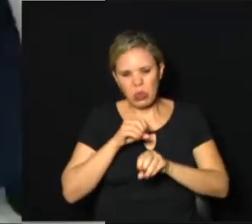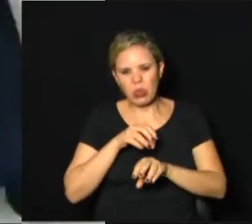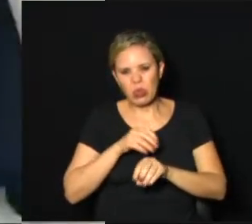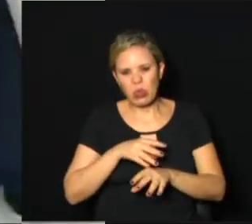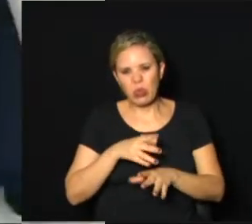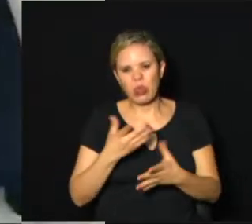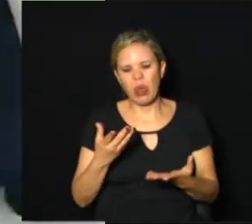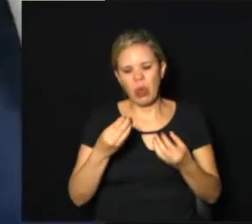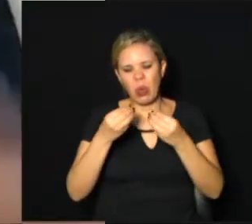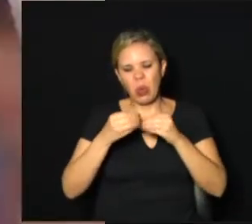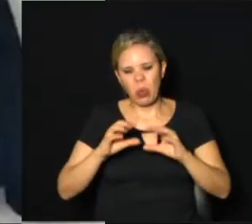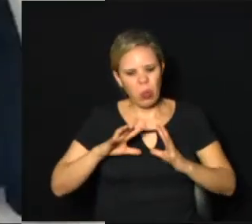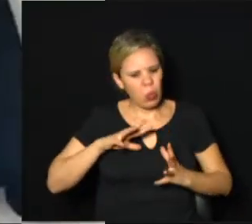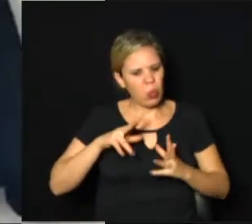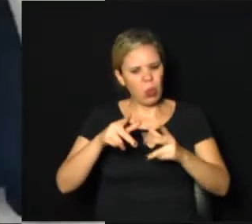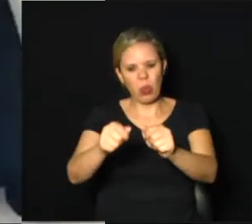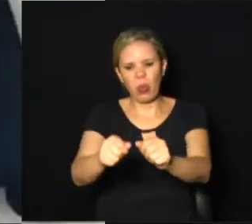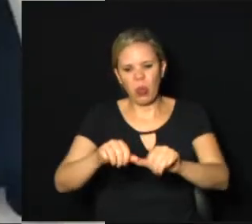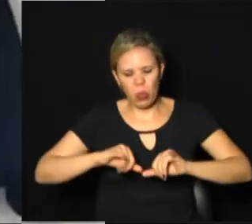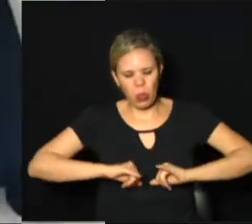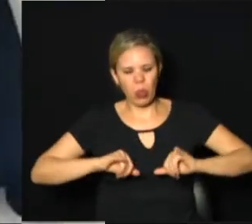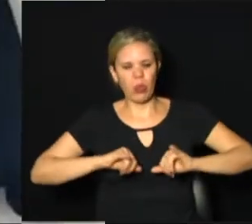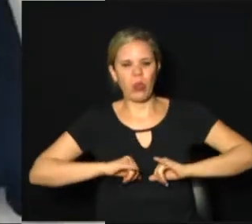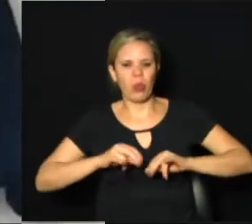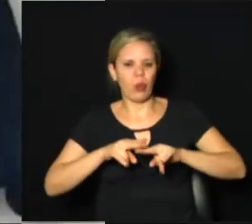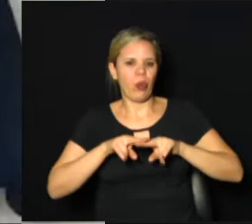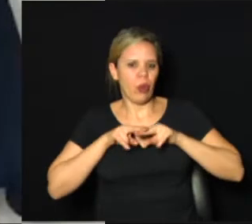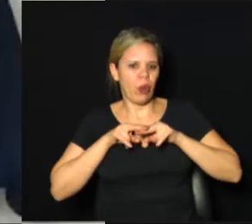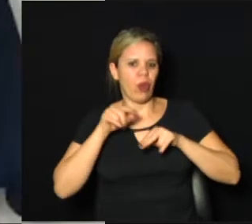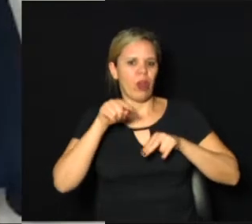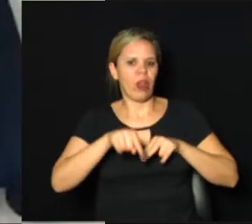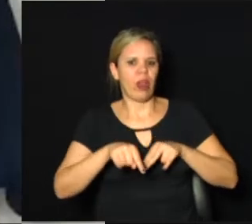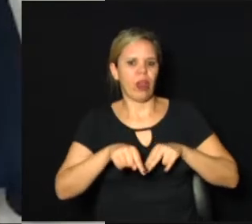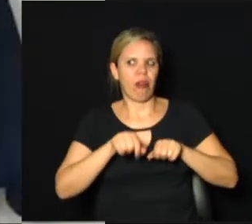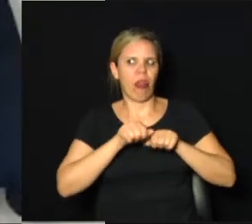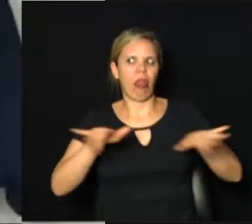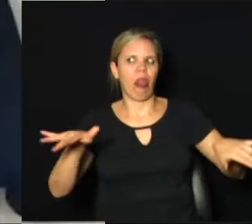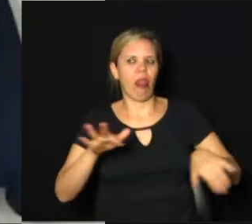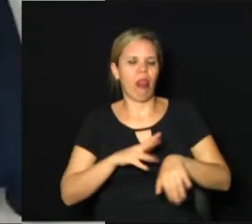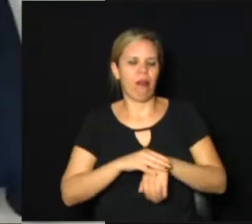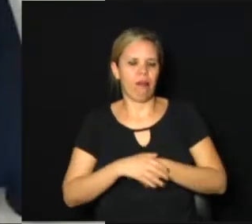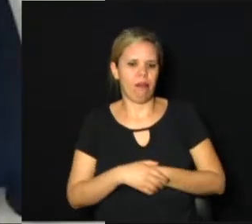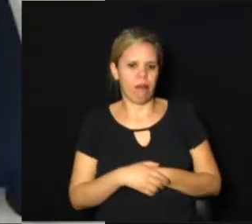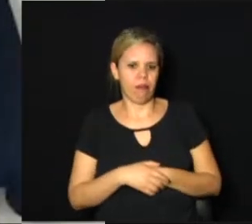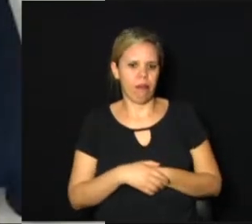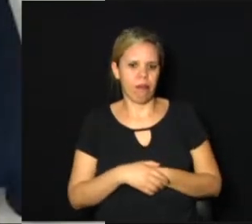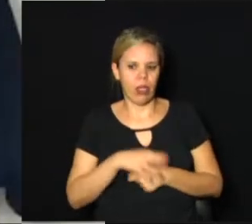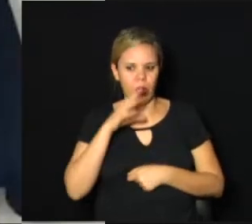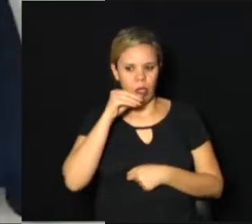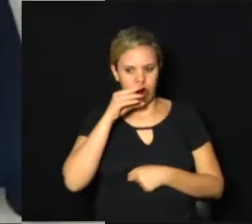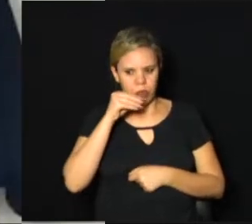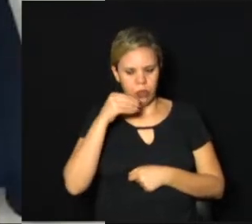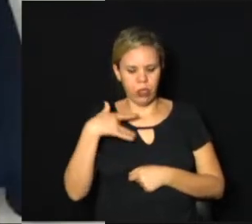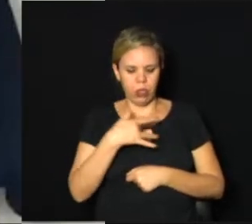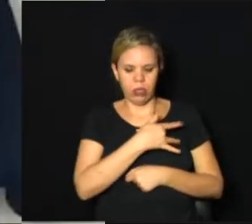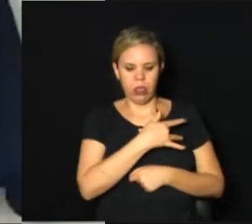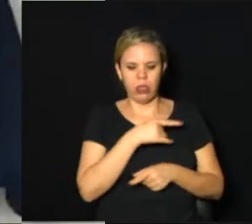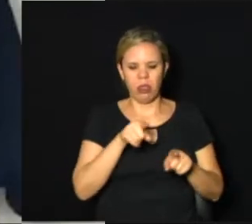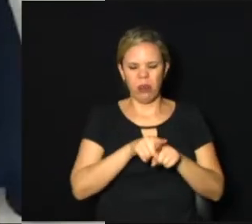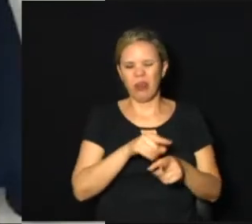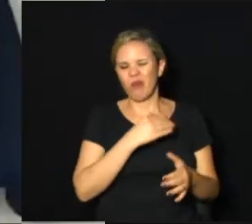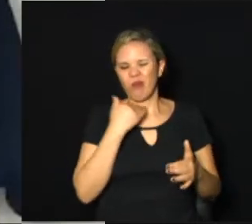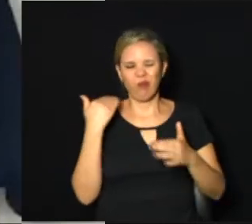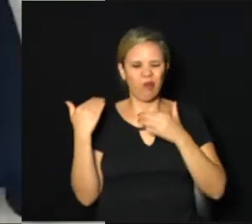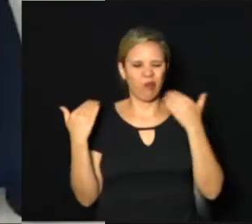educacional, é um prejuízo global que a gente sofre por causa dessa maldita pandemia. E os trabalhadores da saúde, então, que perderam as